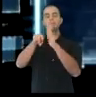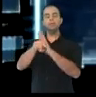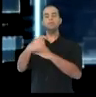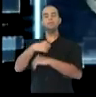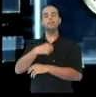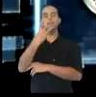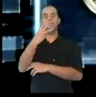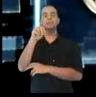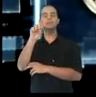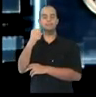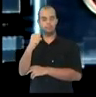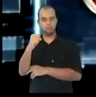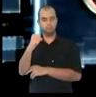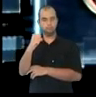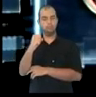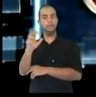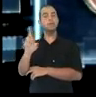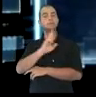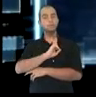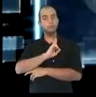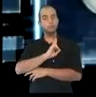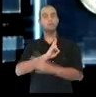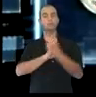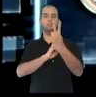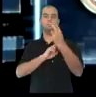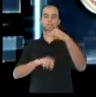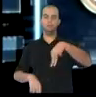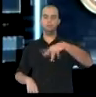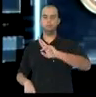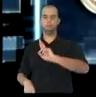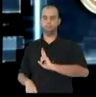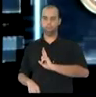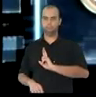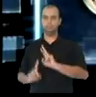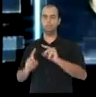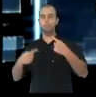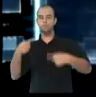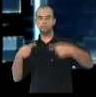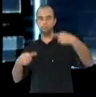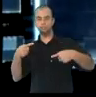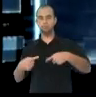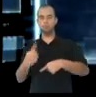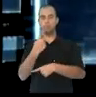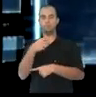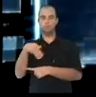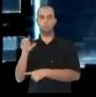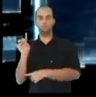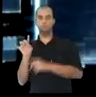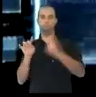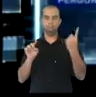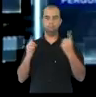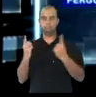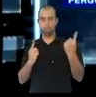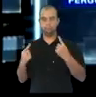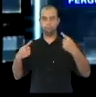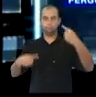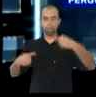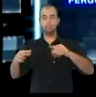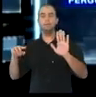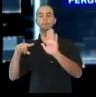no máximo. Resposta de 2 minutos. Réplica e tréplica, 1 minuto cada. Cada candidato será perguntado